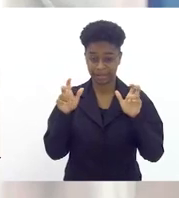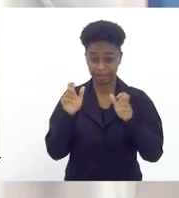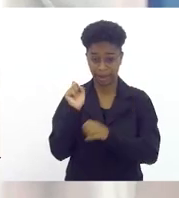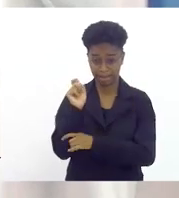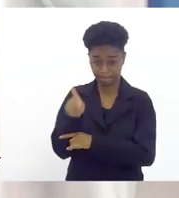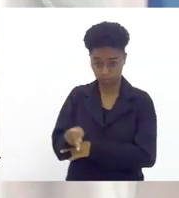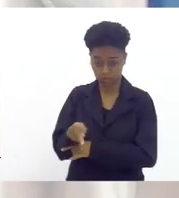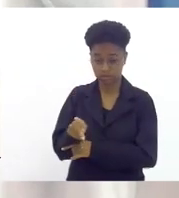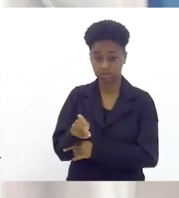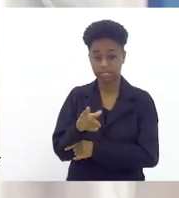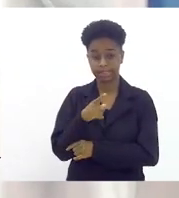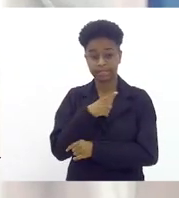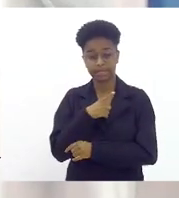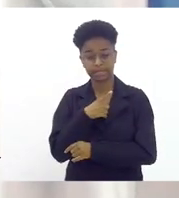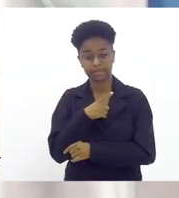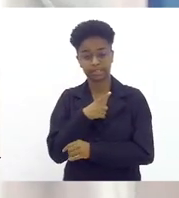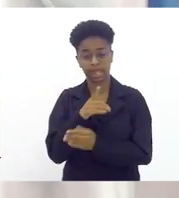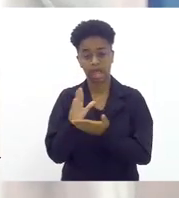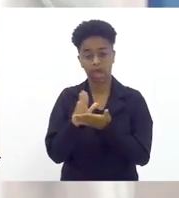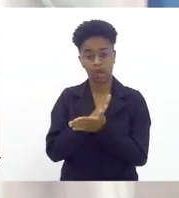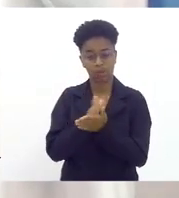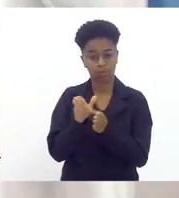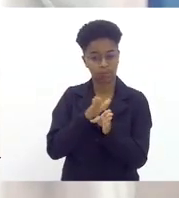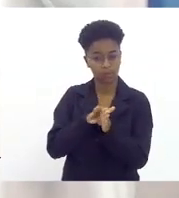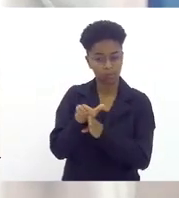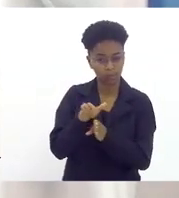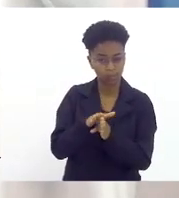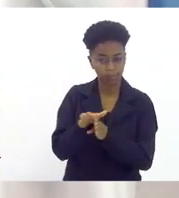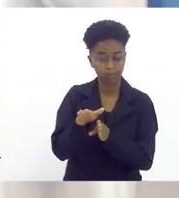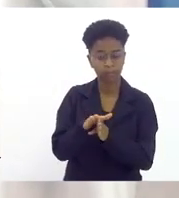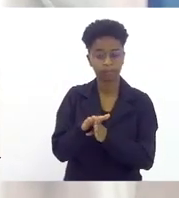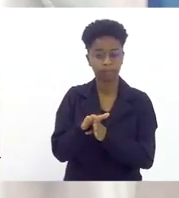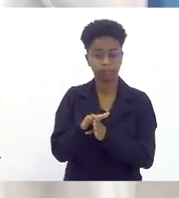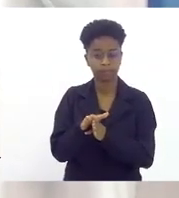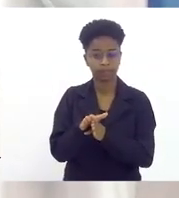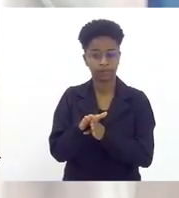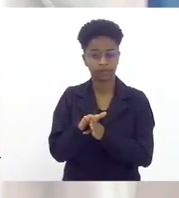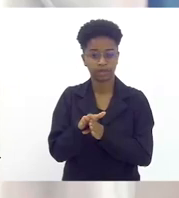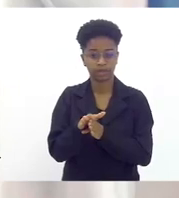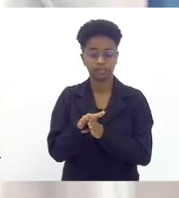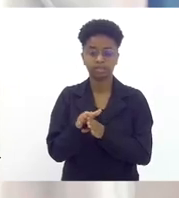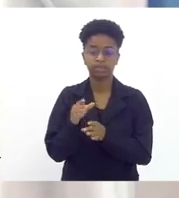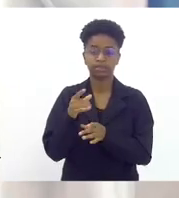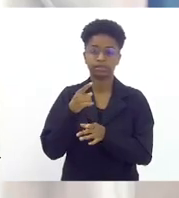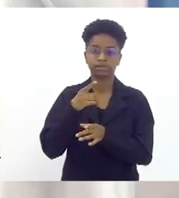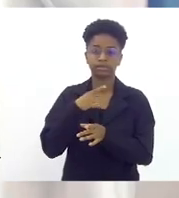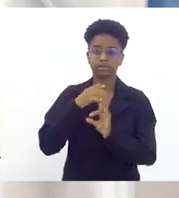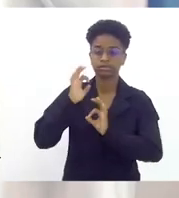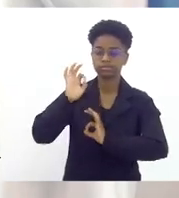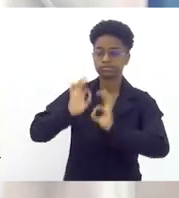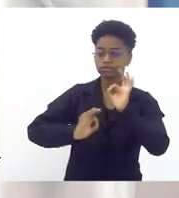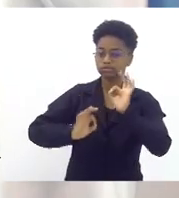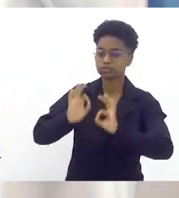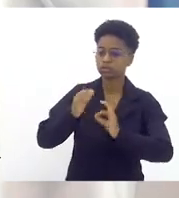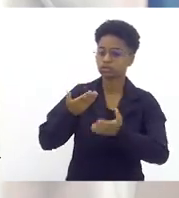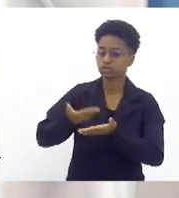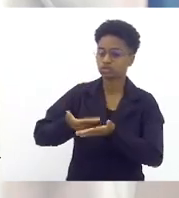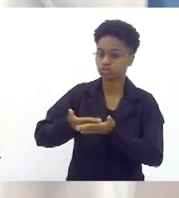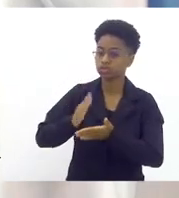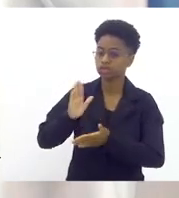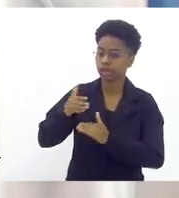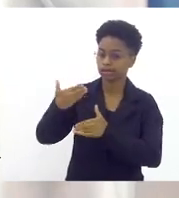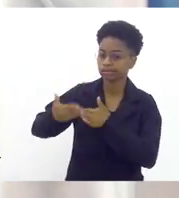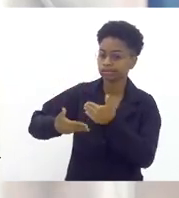há algumas orientações que vão enquadrando pessoas, esses estudos já estão em andamento, sobretudo